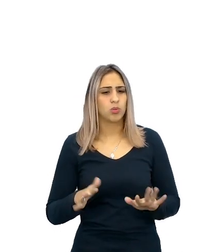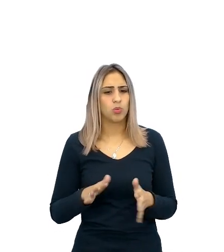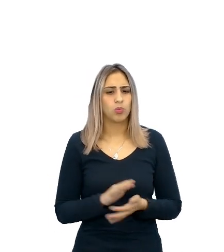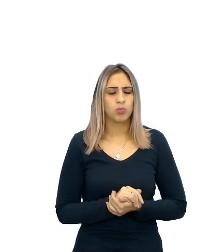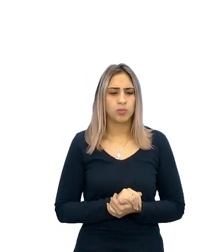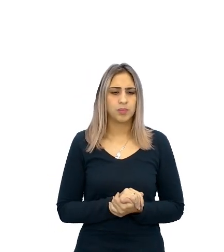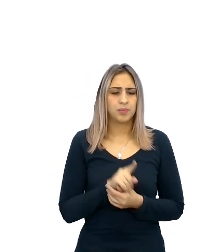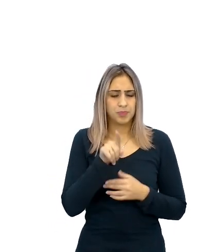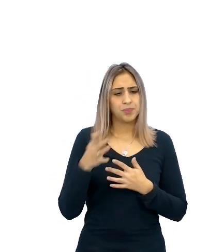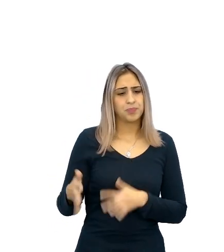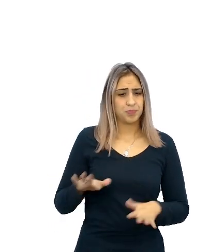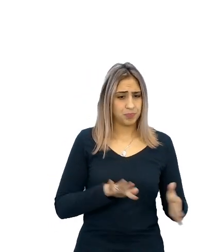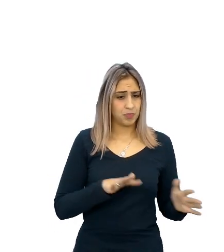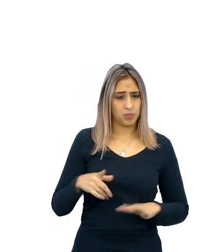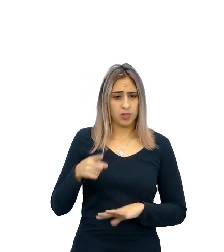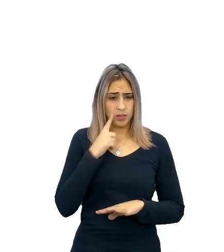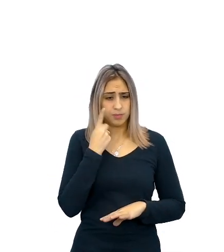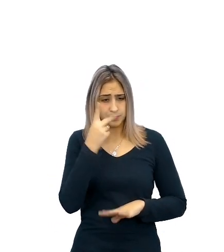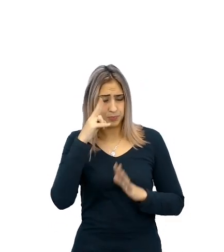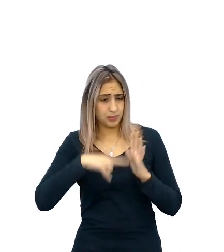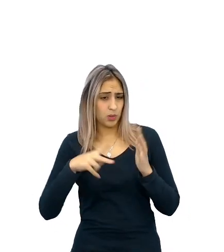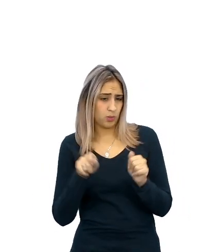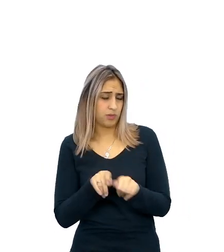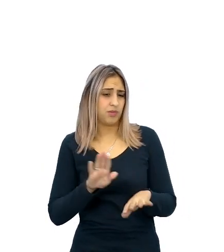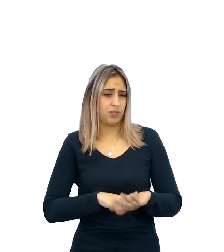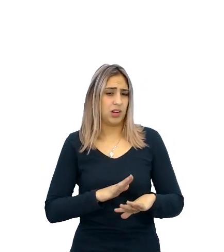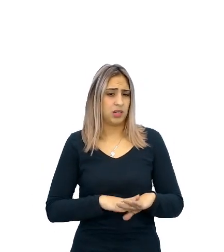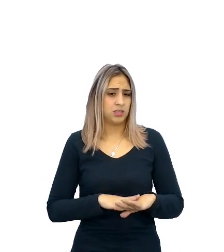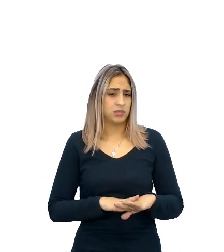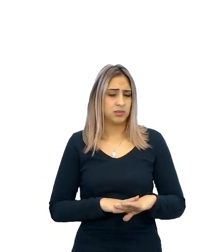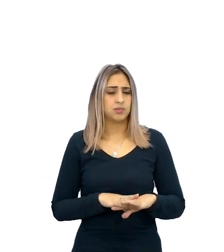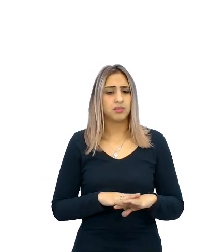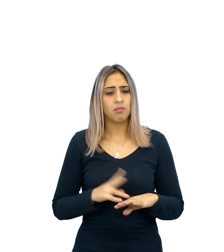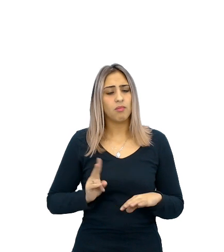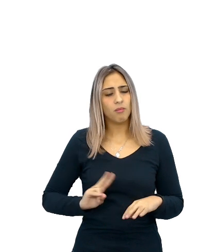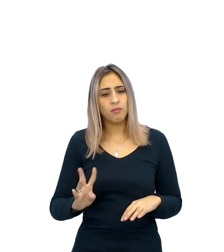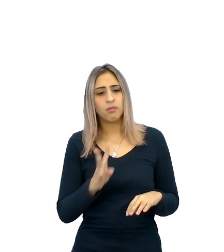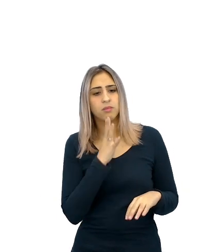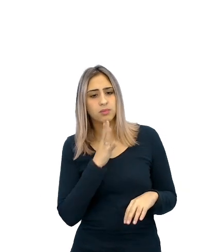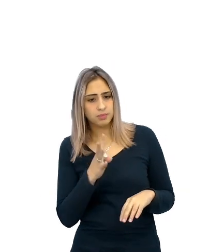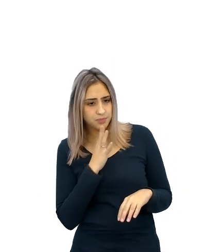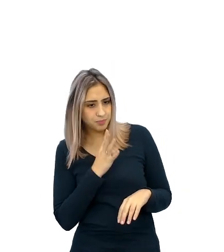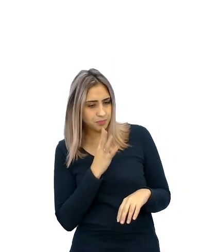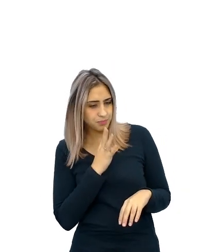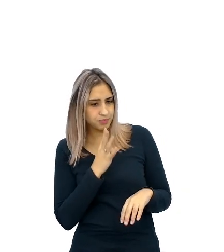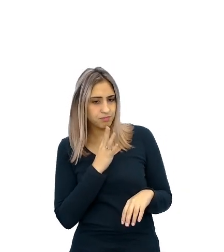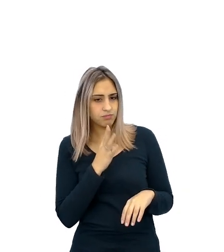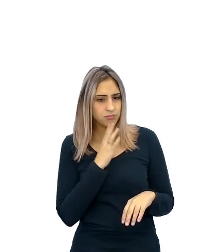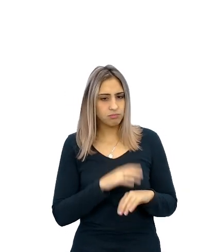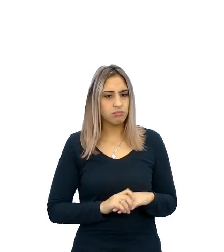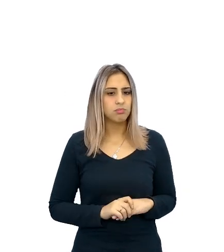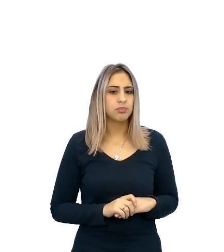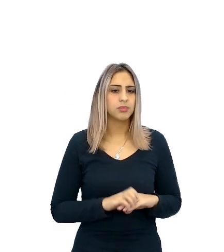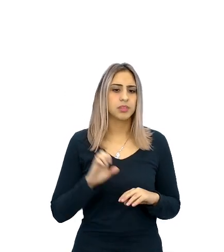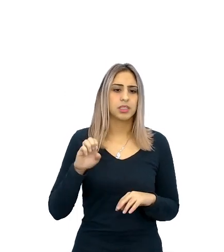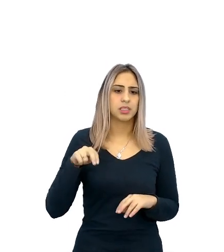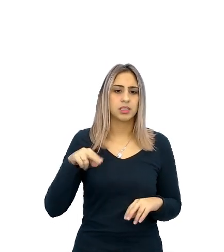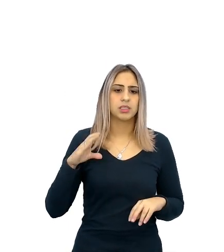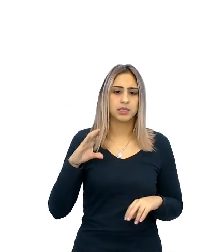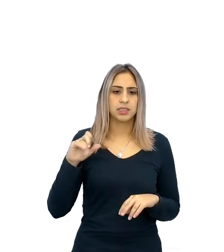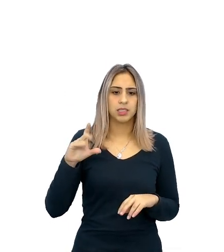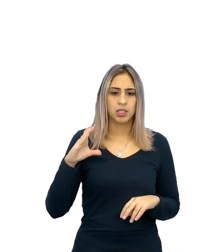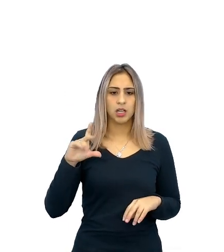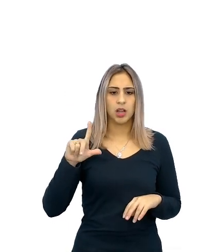esse movimento que um leitor faz, né? Ele tem sempre conhecimentos enciclopédicos vinculados aos